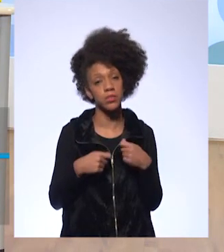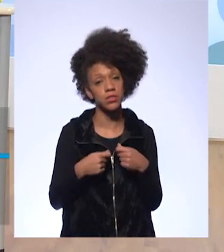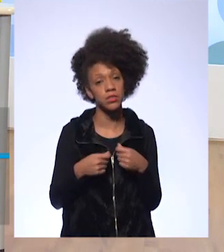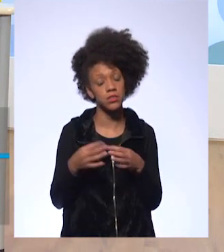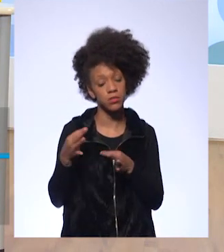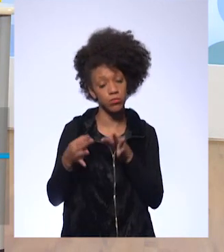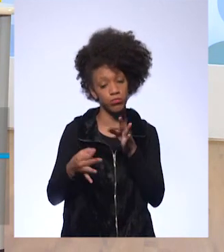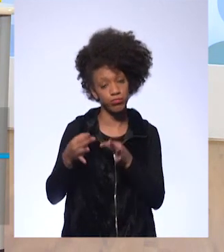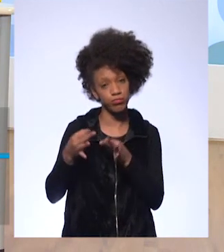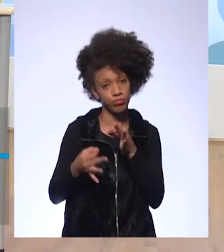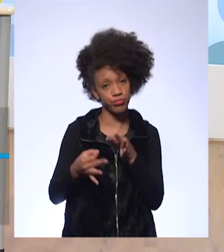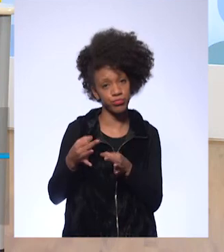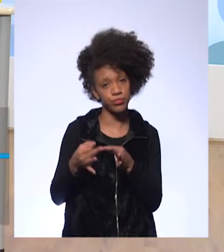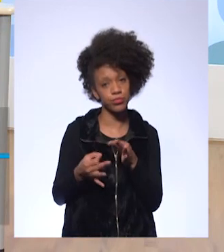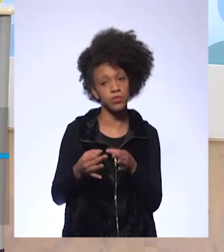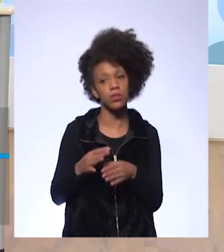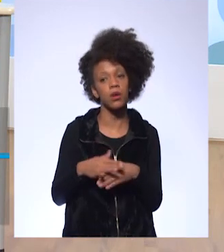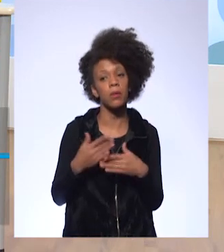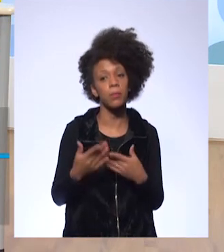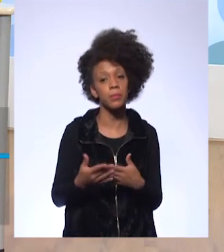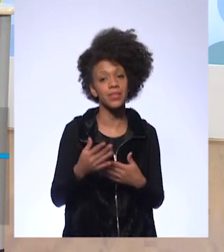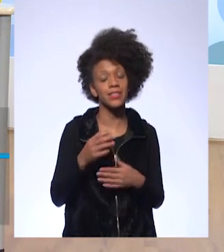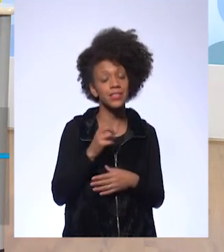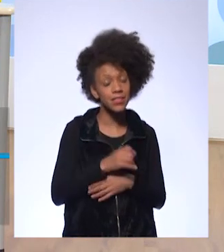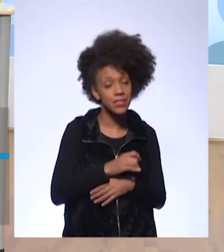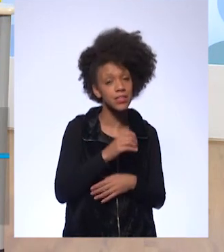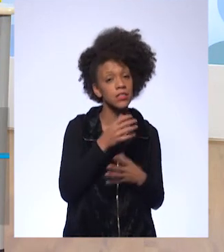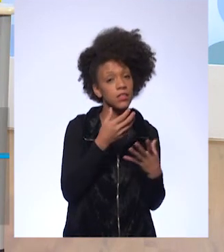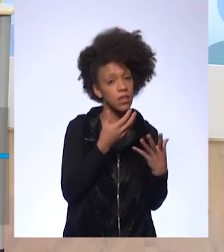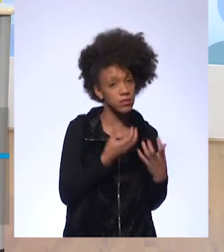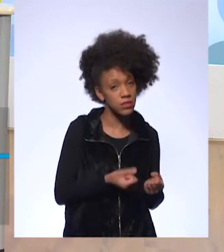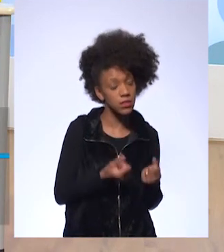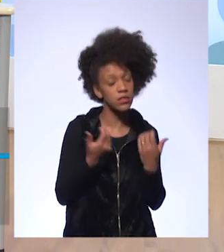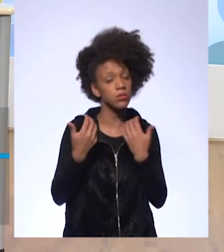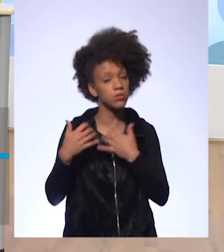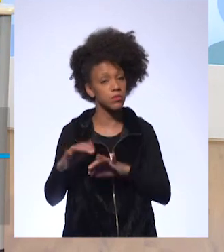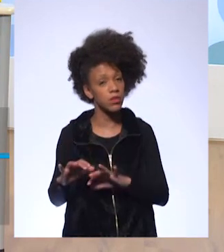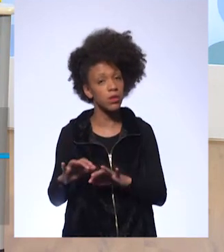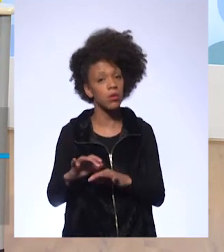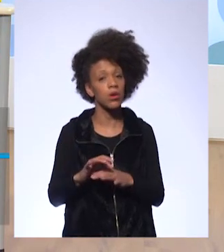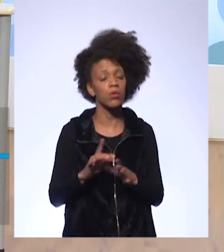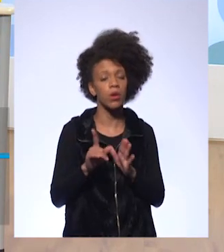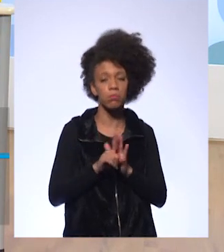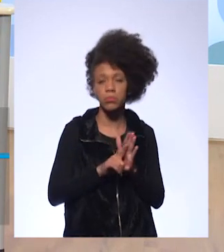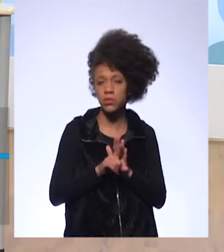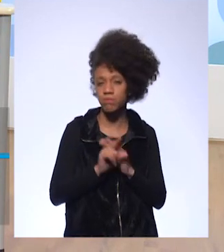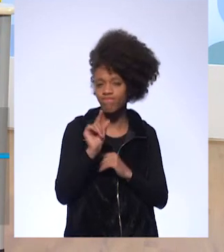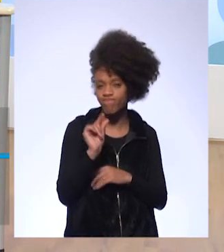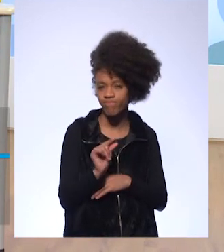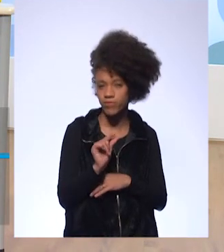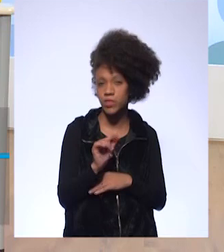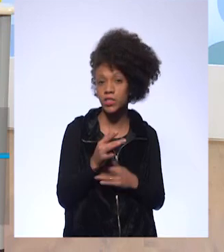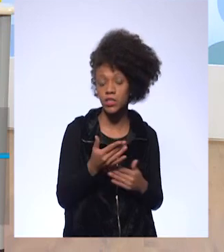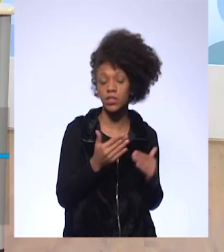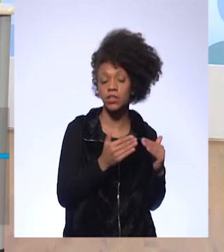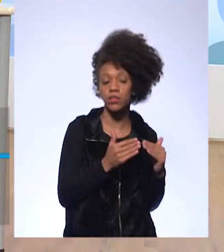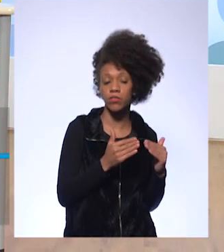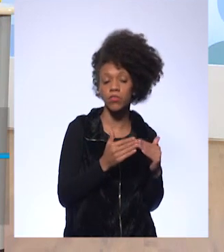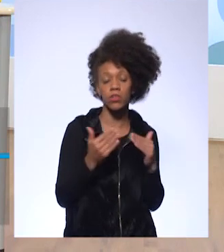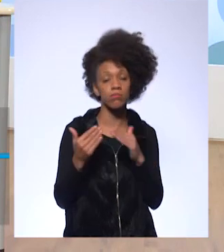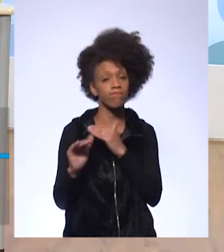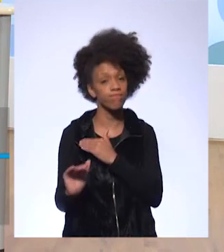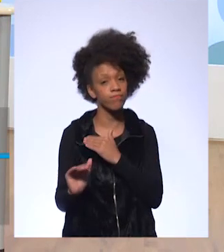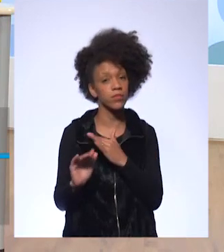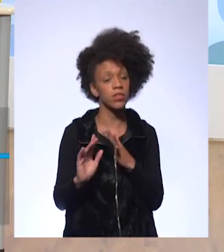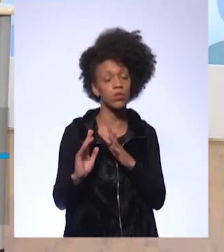na Inglaterra para se decidir, teve uma margem bem pequena de quem era a favor do Brexit, quem era contra. Então,